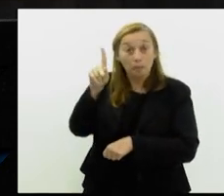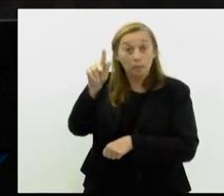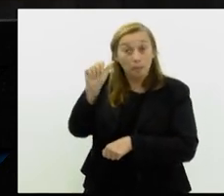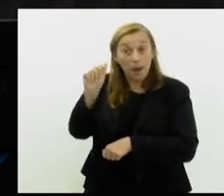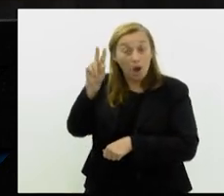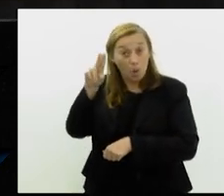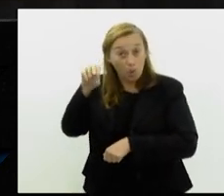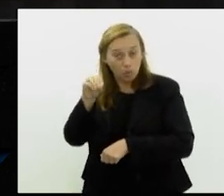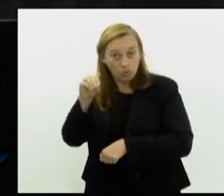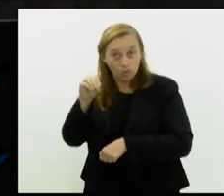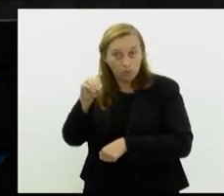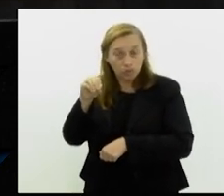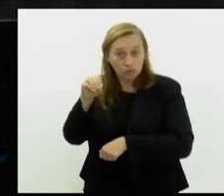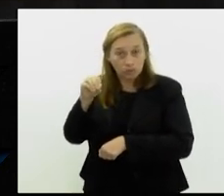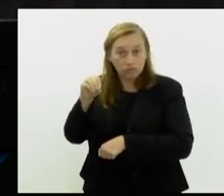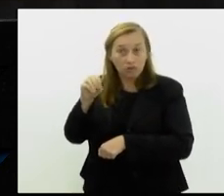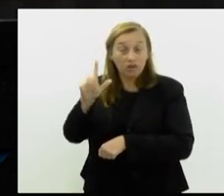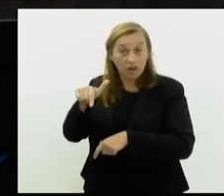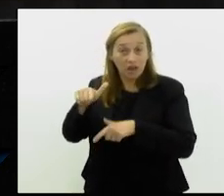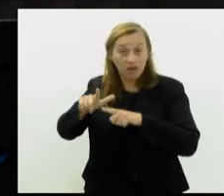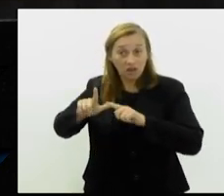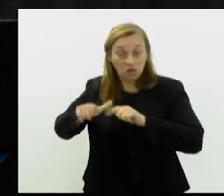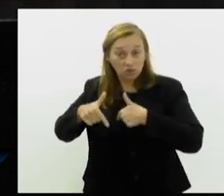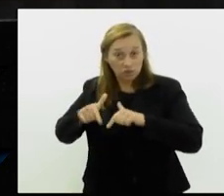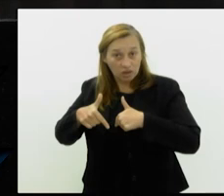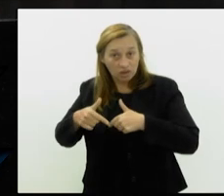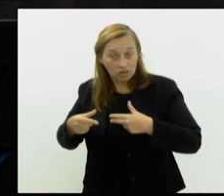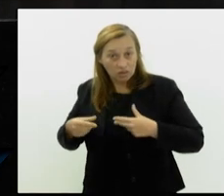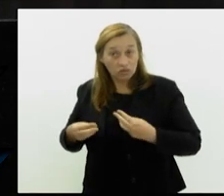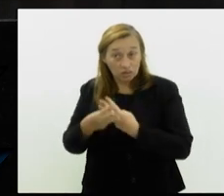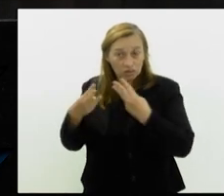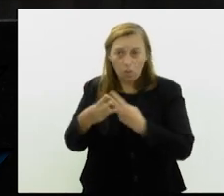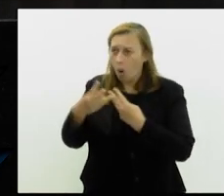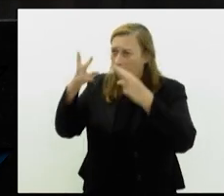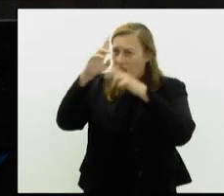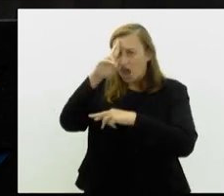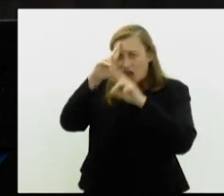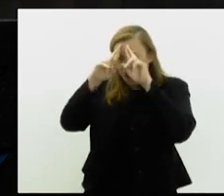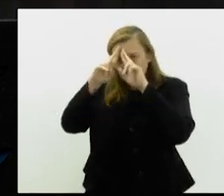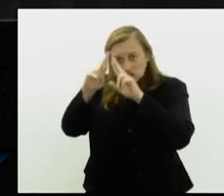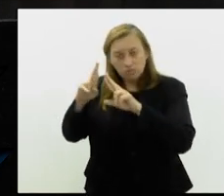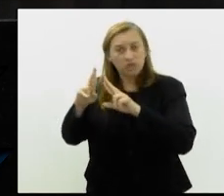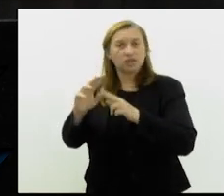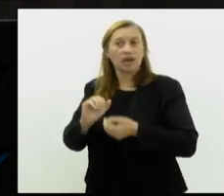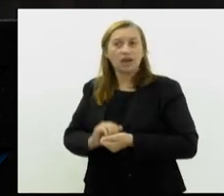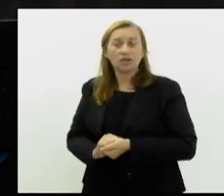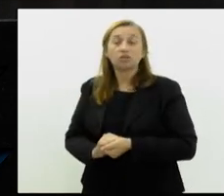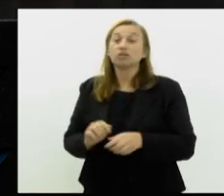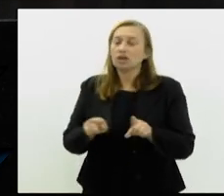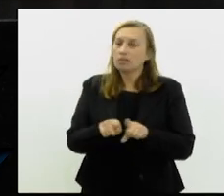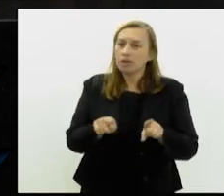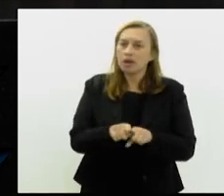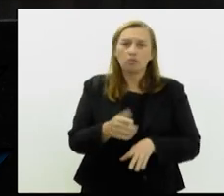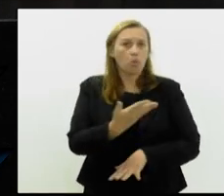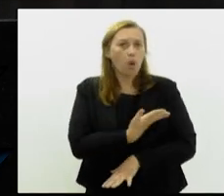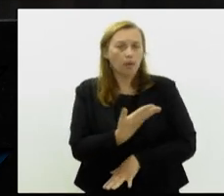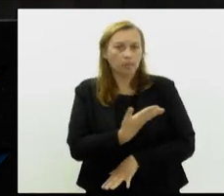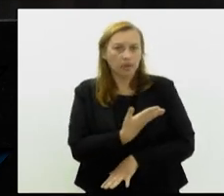pessoas mais respeitadas da fier Meu amigo querido Dr Arnon velmovitsky